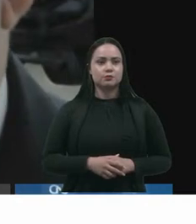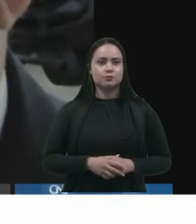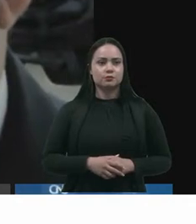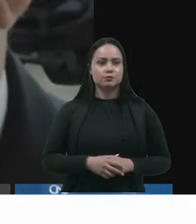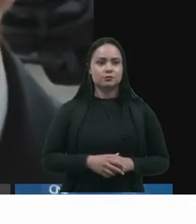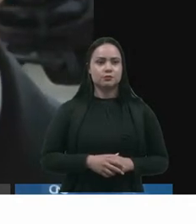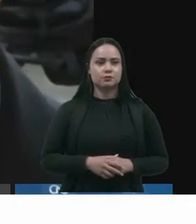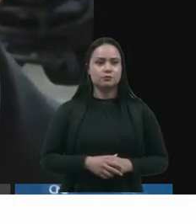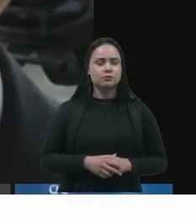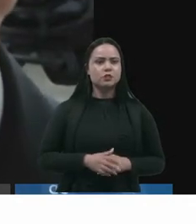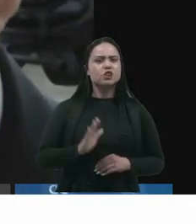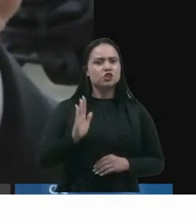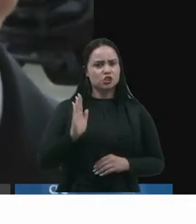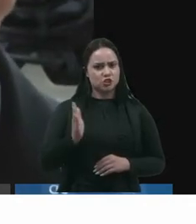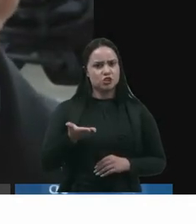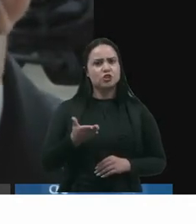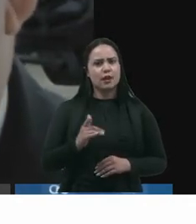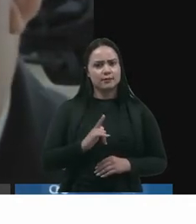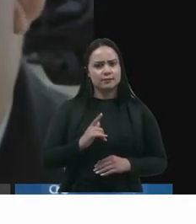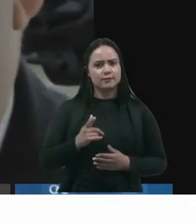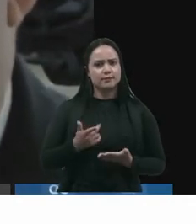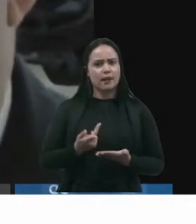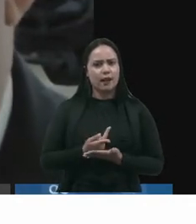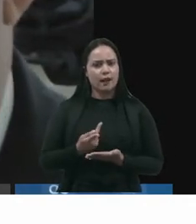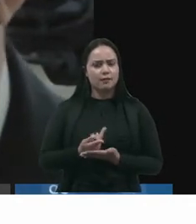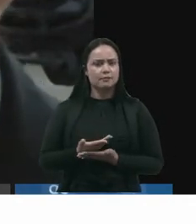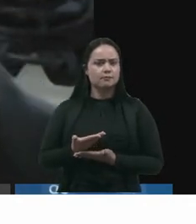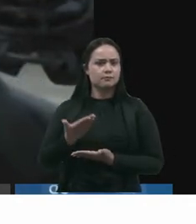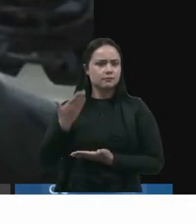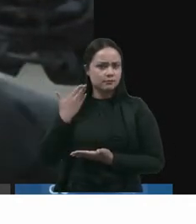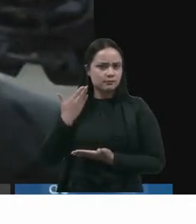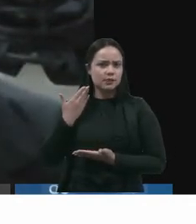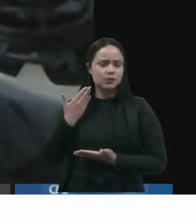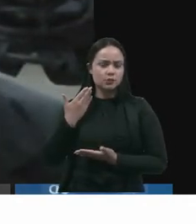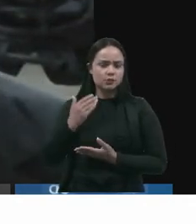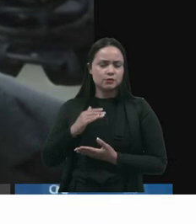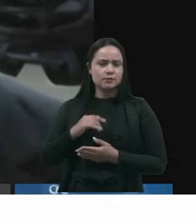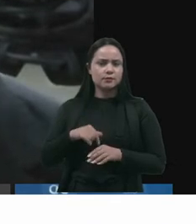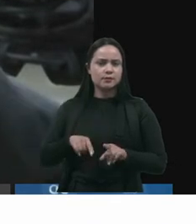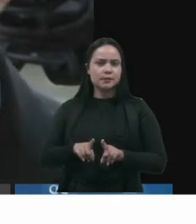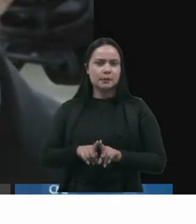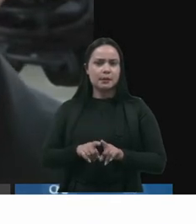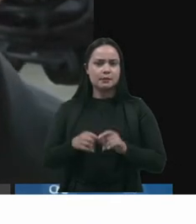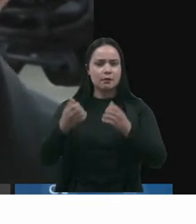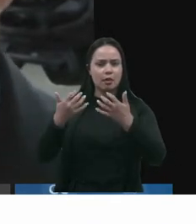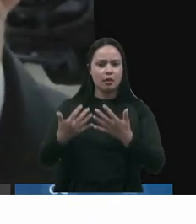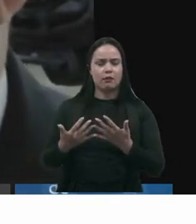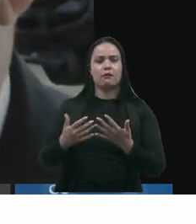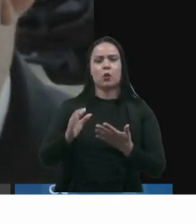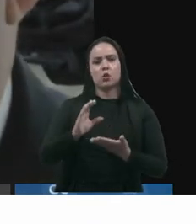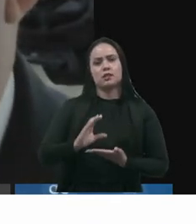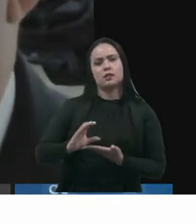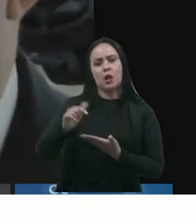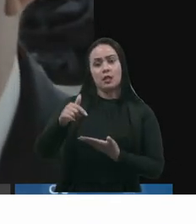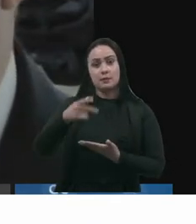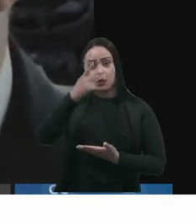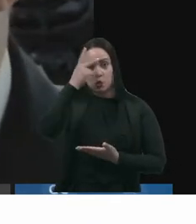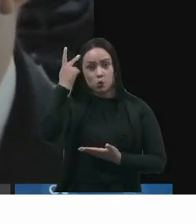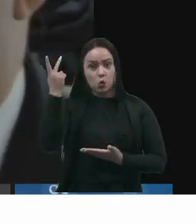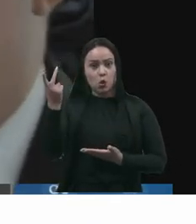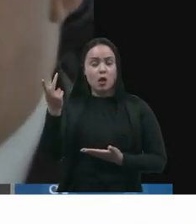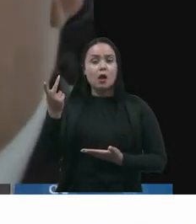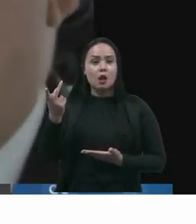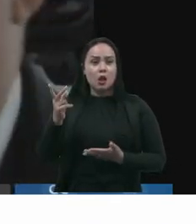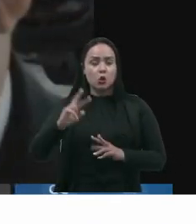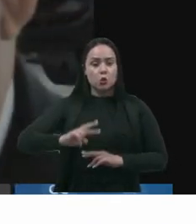de uma revidice que já foi errada anteriormente. E, para esclarecimento do conselho, esse magistrado, ele